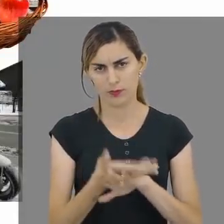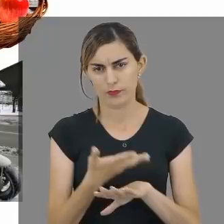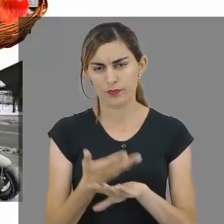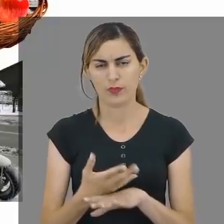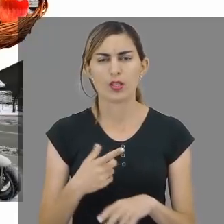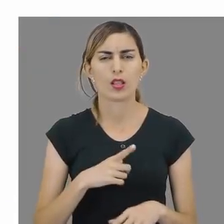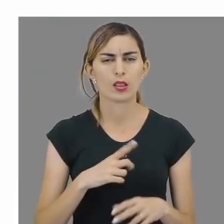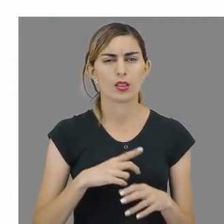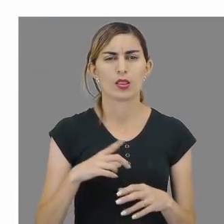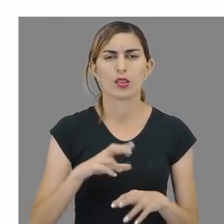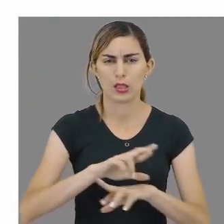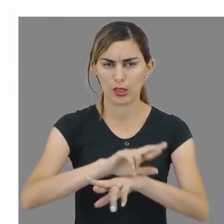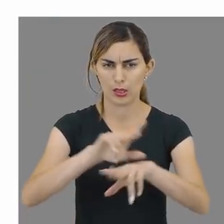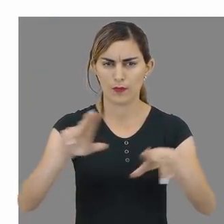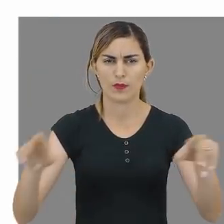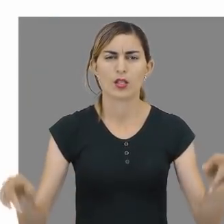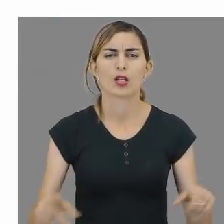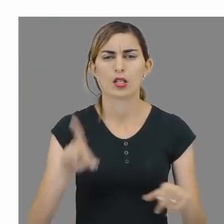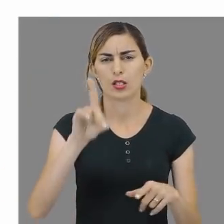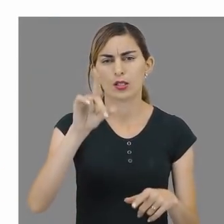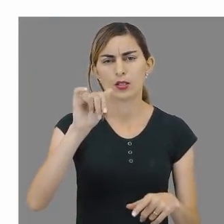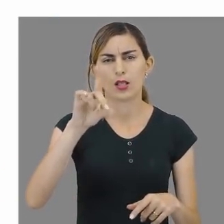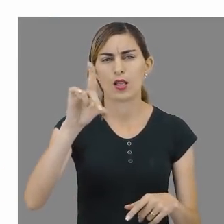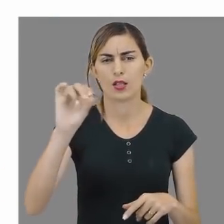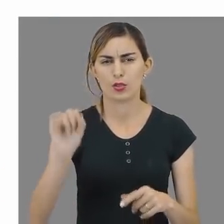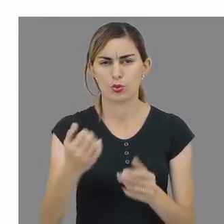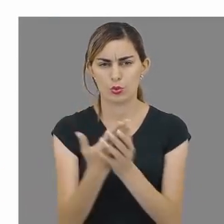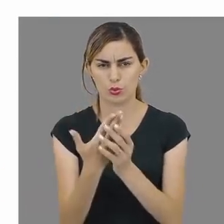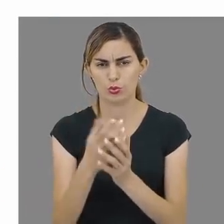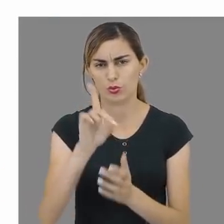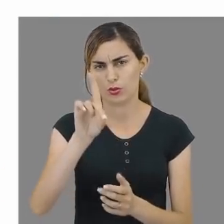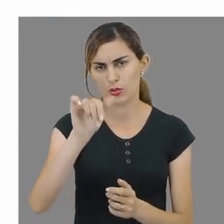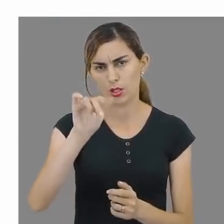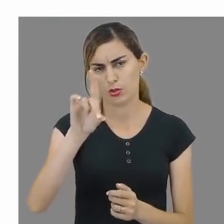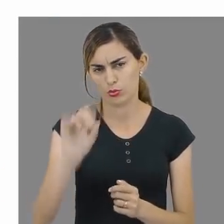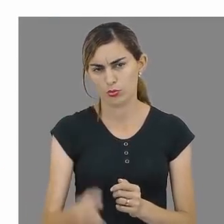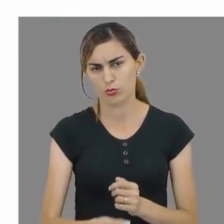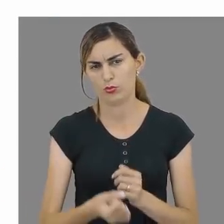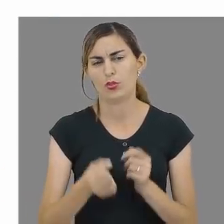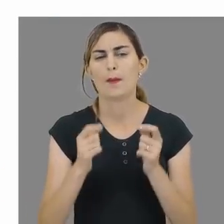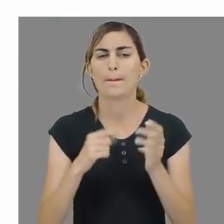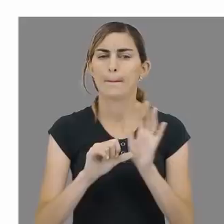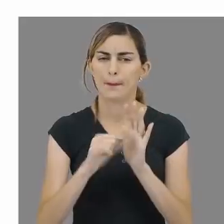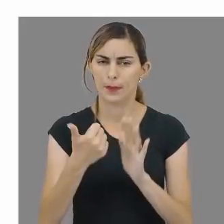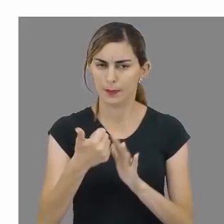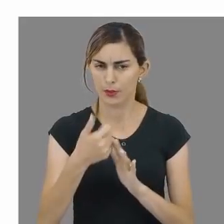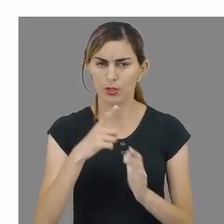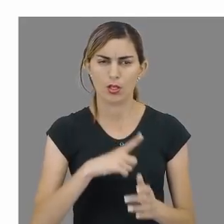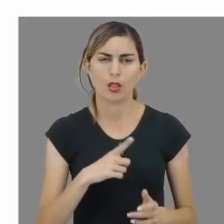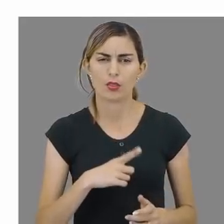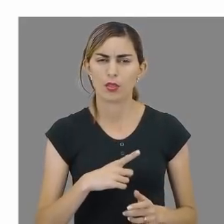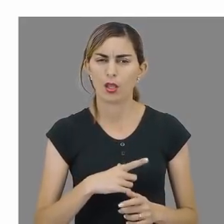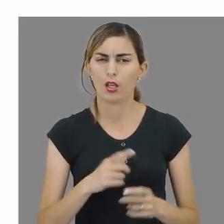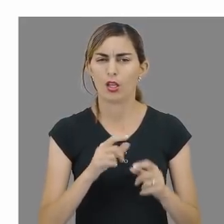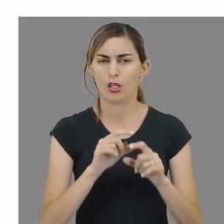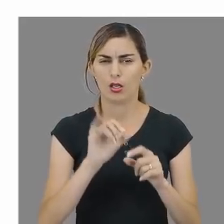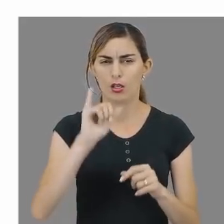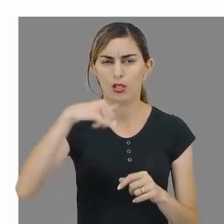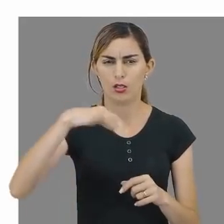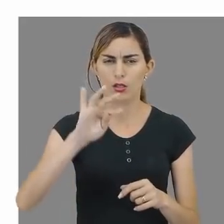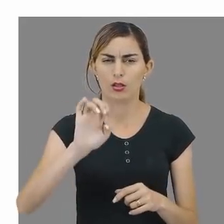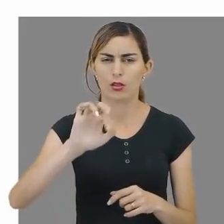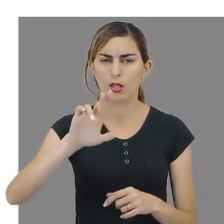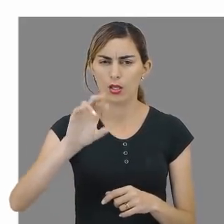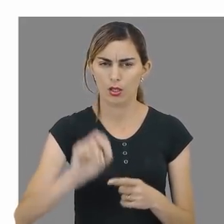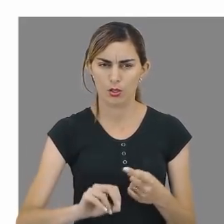competência é o de tipos de dados que variáveis e constantes podem assumir. Então, primeiramente, nós temos o tipo